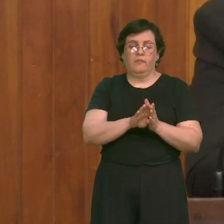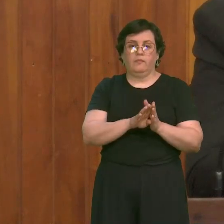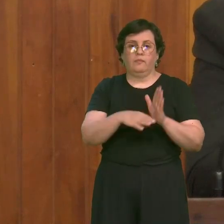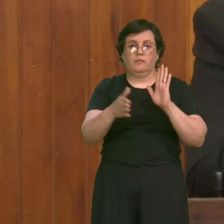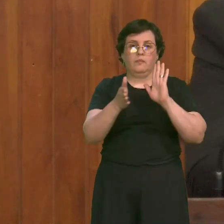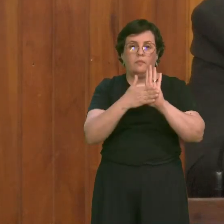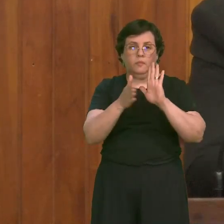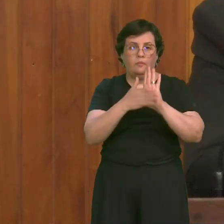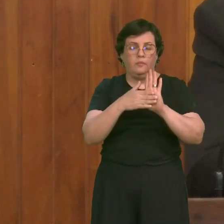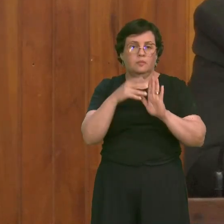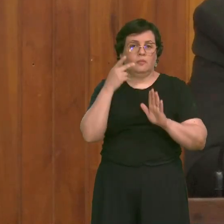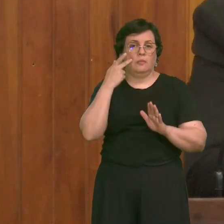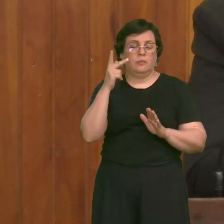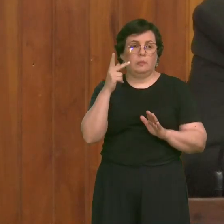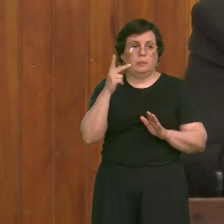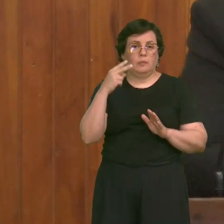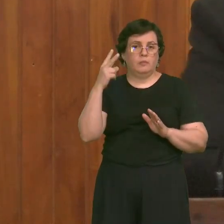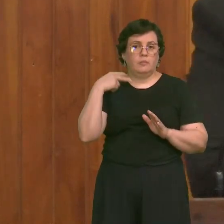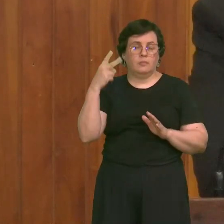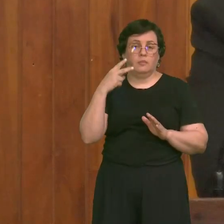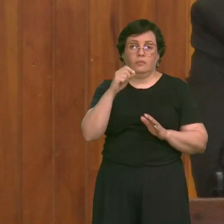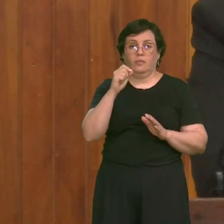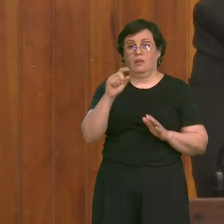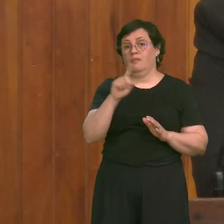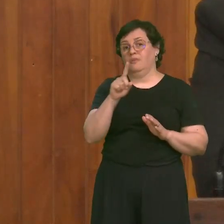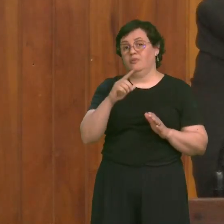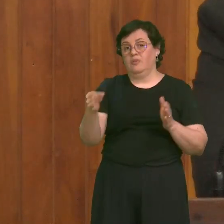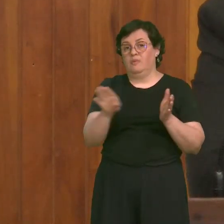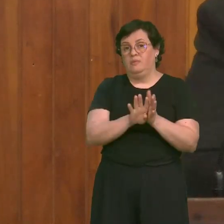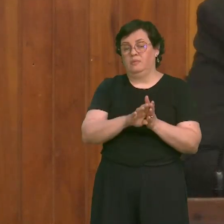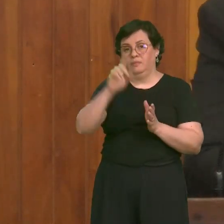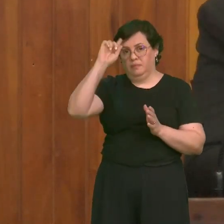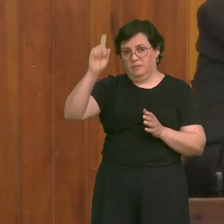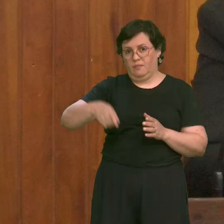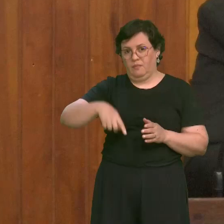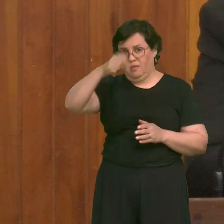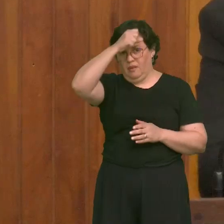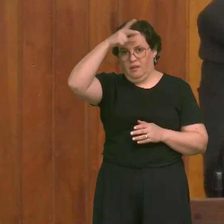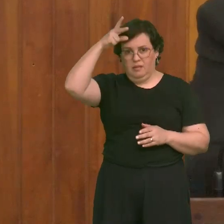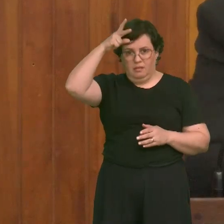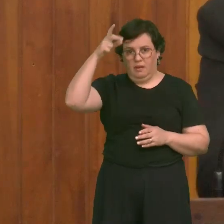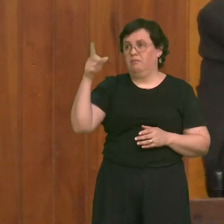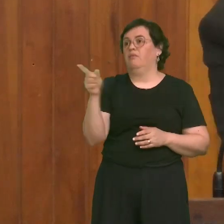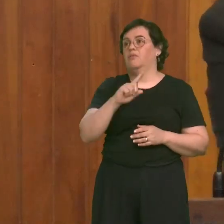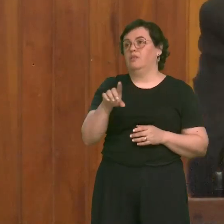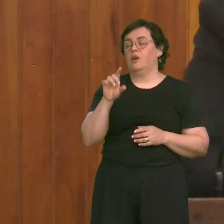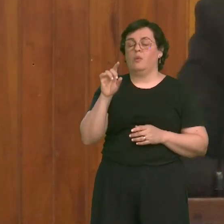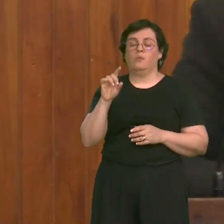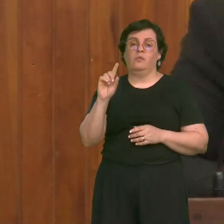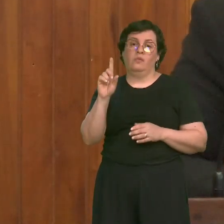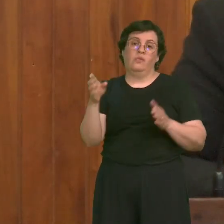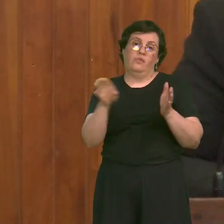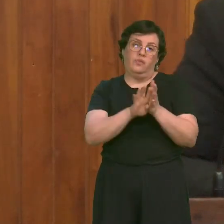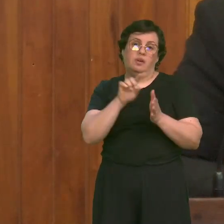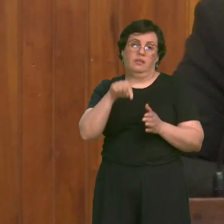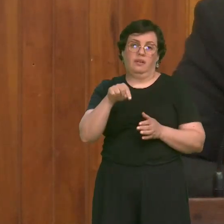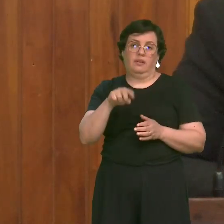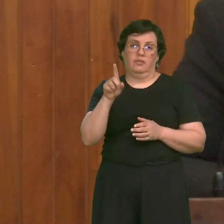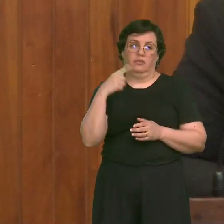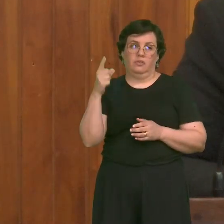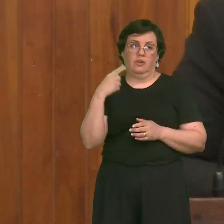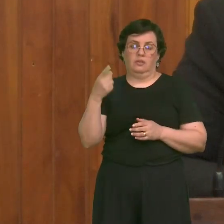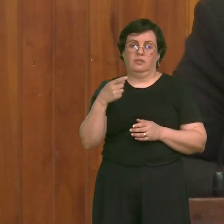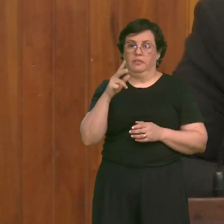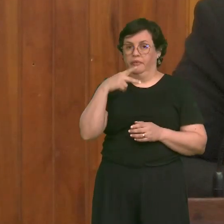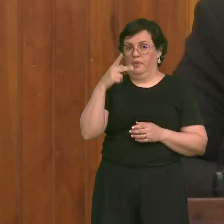que ele não recebeu já uma ordem do gabinete do prefeito ele não vai verdade por conta dele chegar aqui e colocar